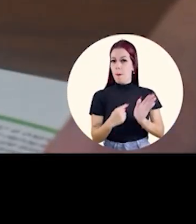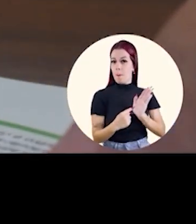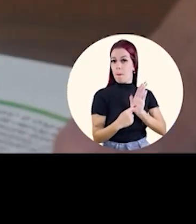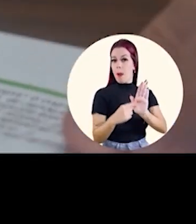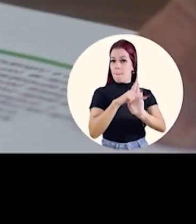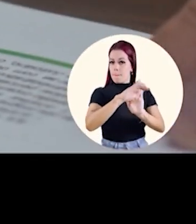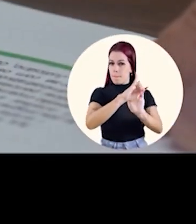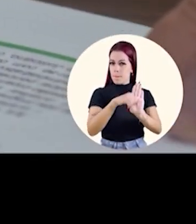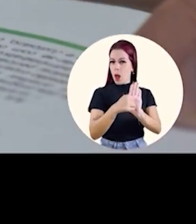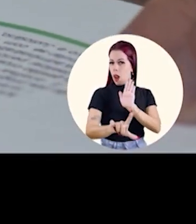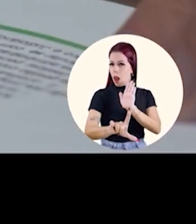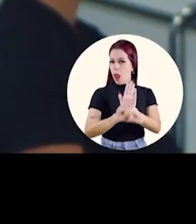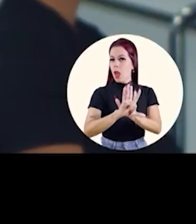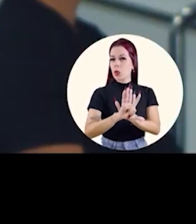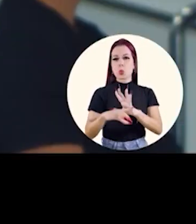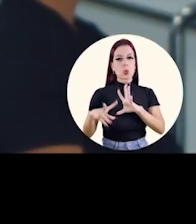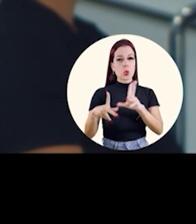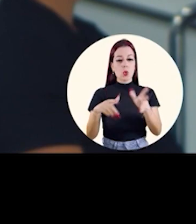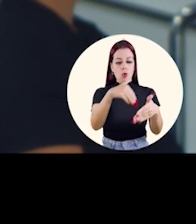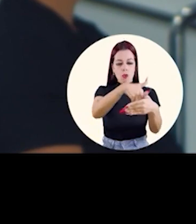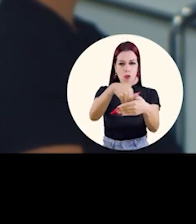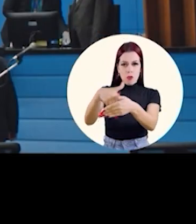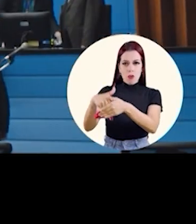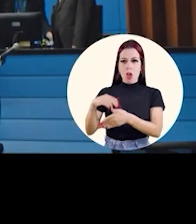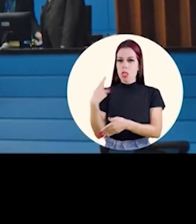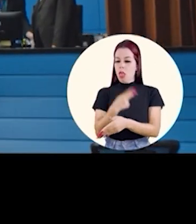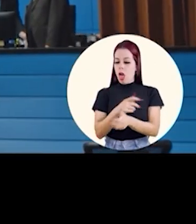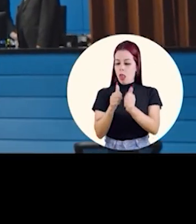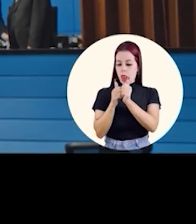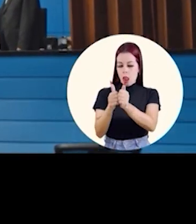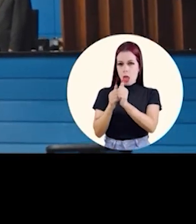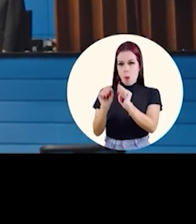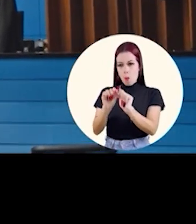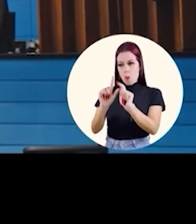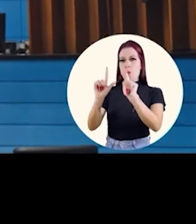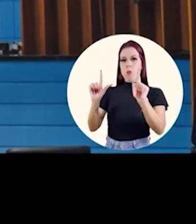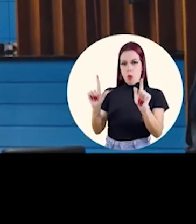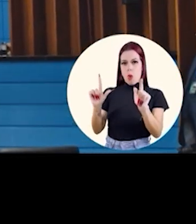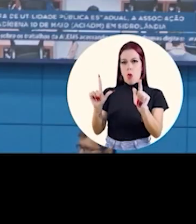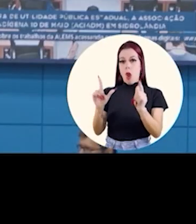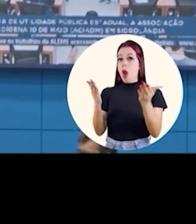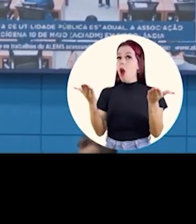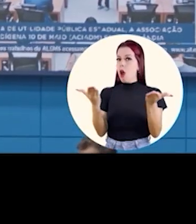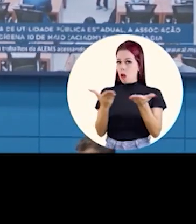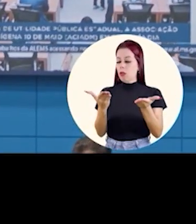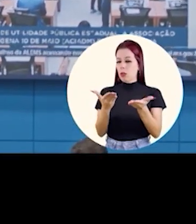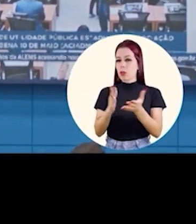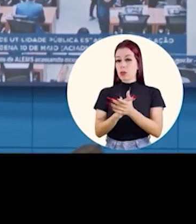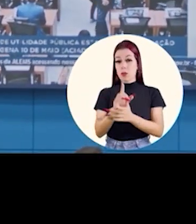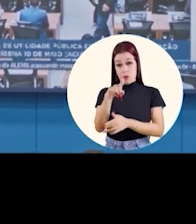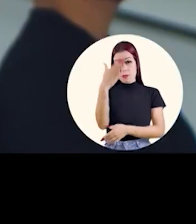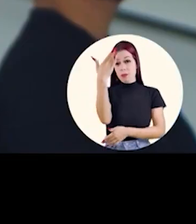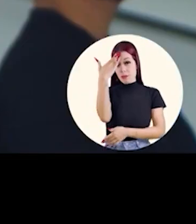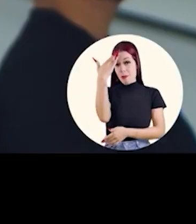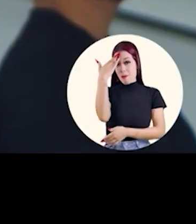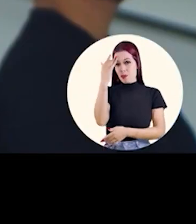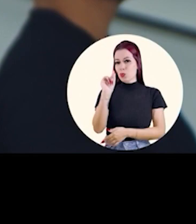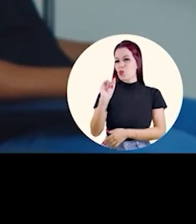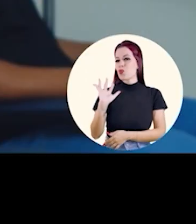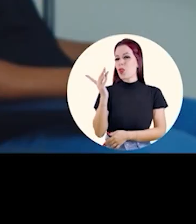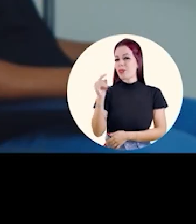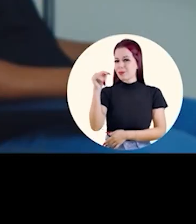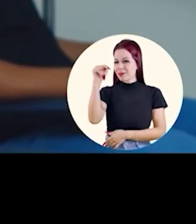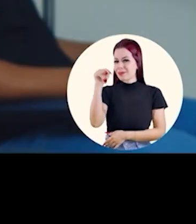apresentação de projetos de lei e tudo que vai pra votação a gente acompanha ali naquele telão de forma totalmente transparente e você